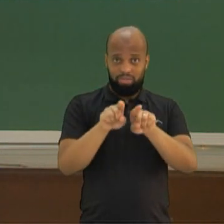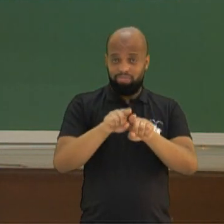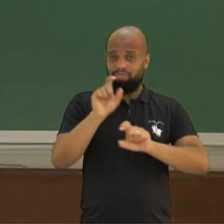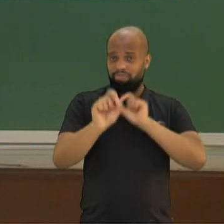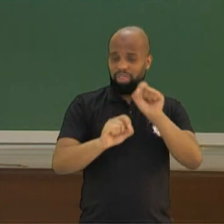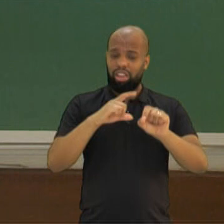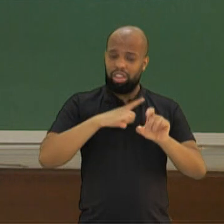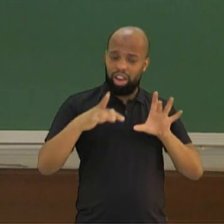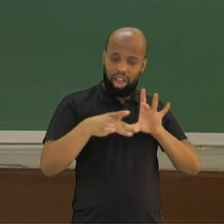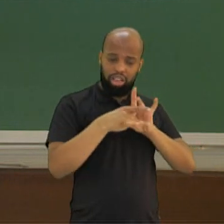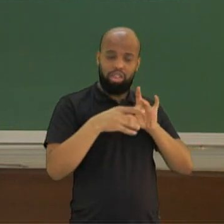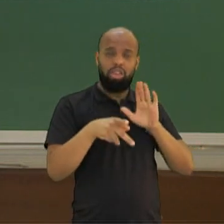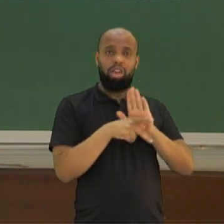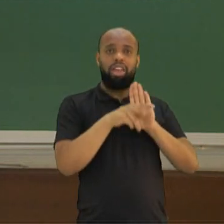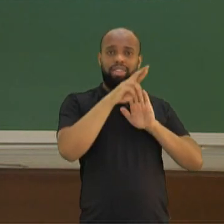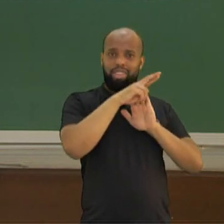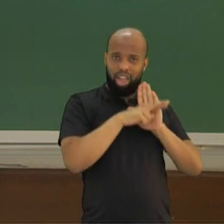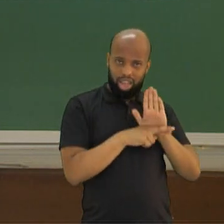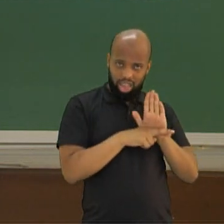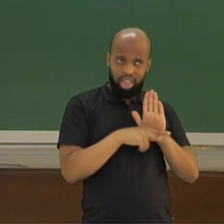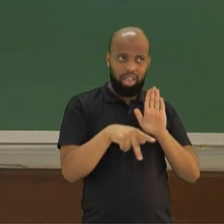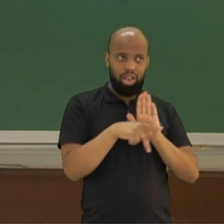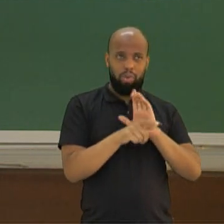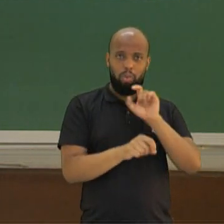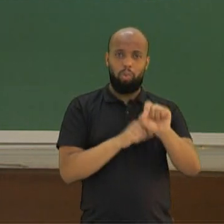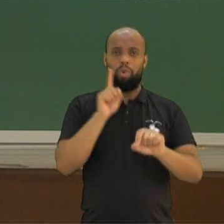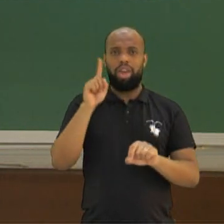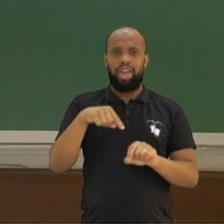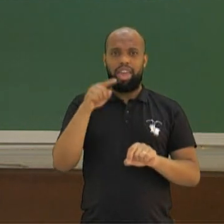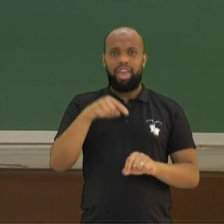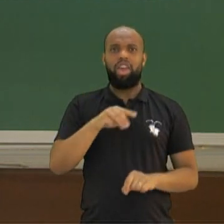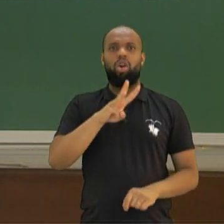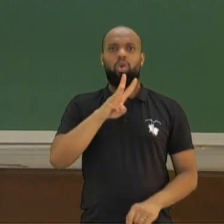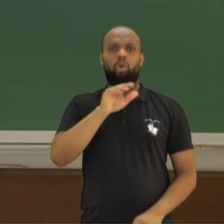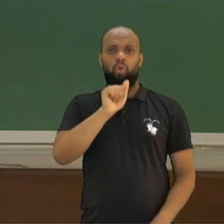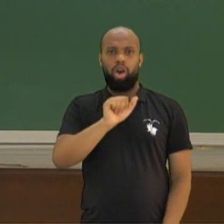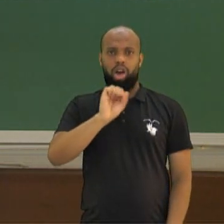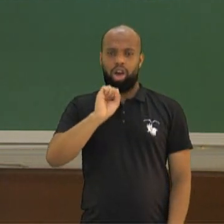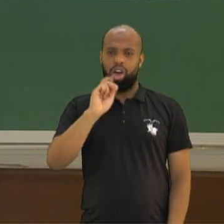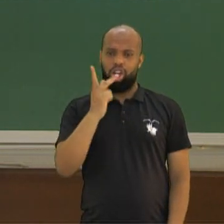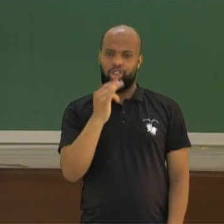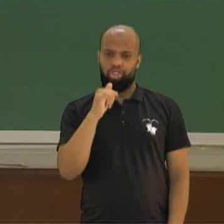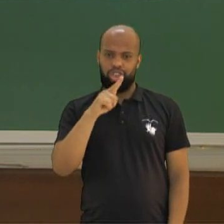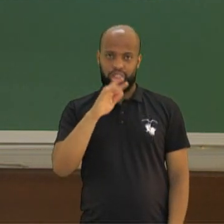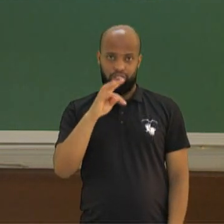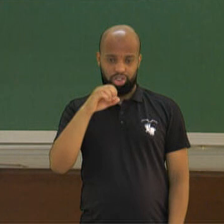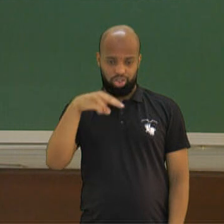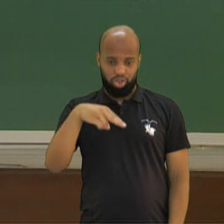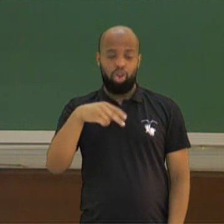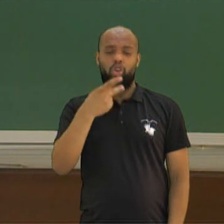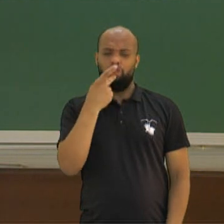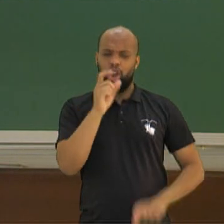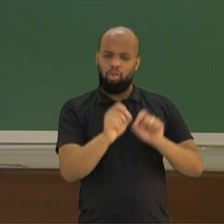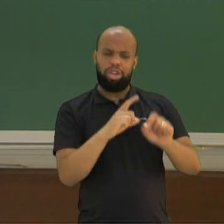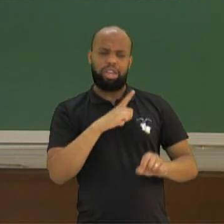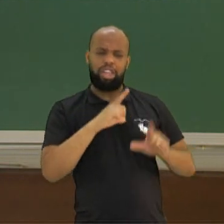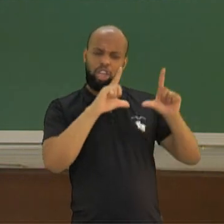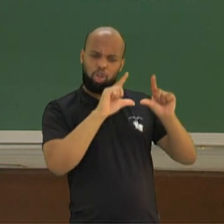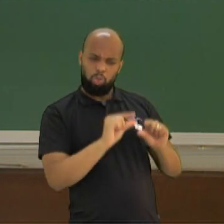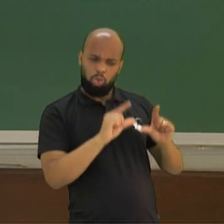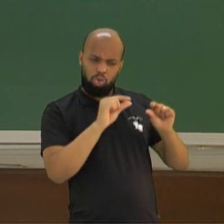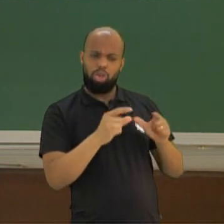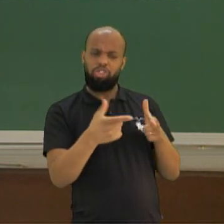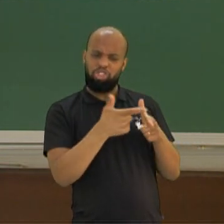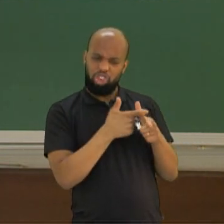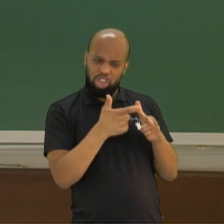aquelas regras do consenso de Washington, né? A diminuição do gasto público, a diminuição da dívida pública, né? O